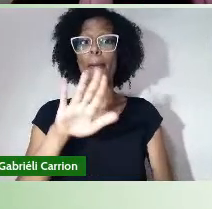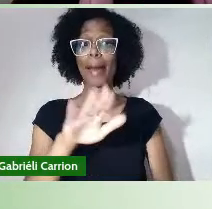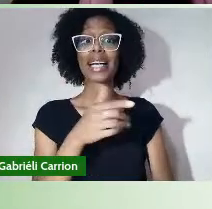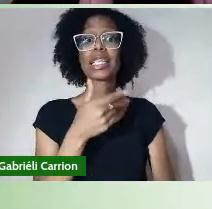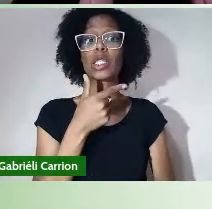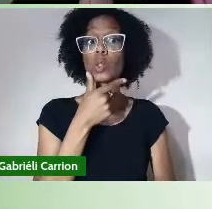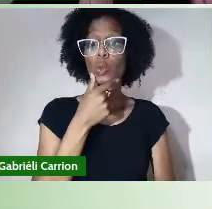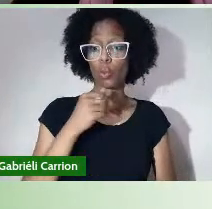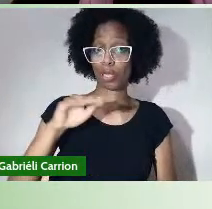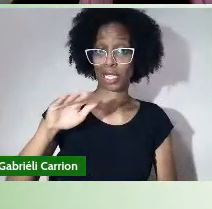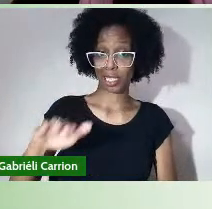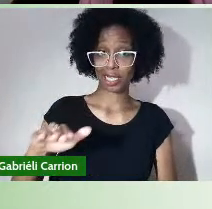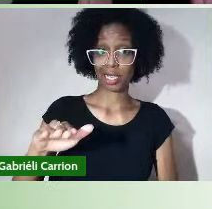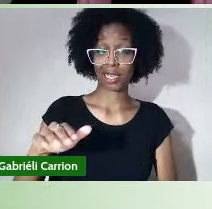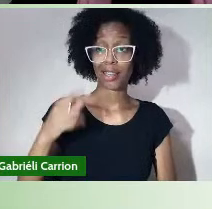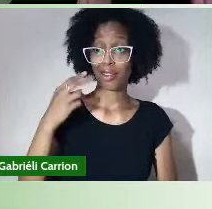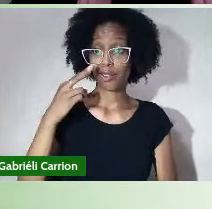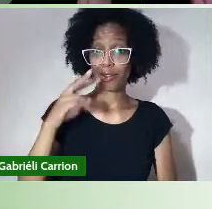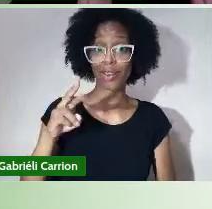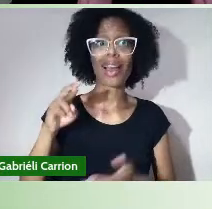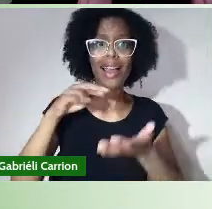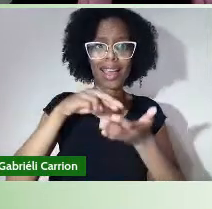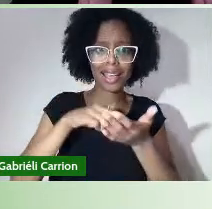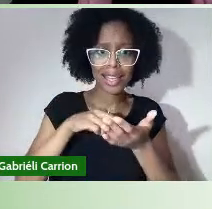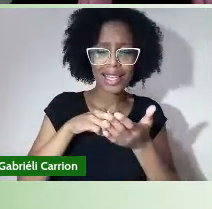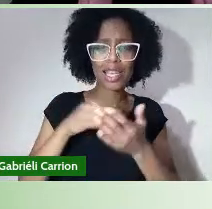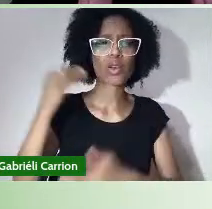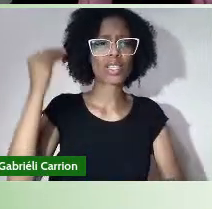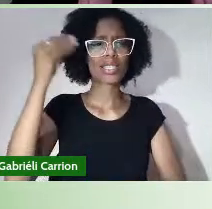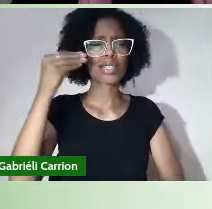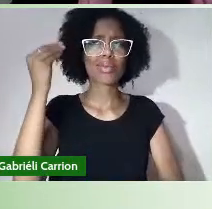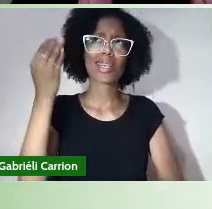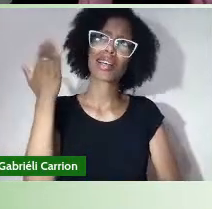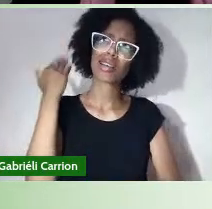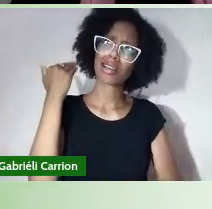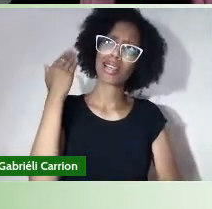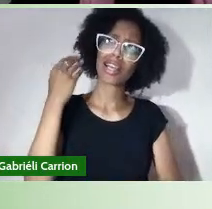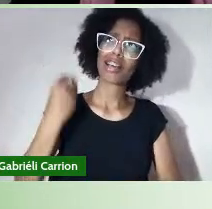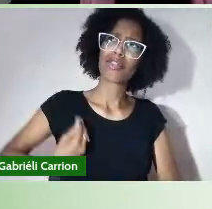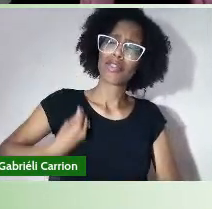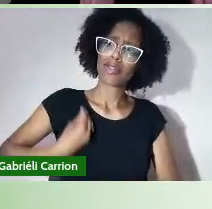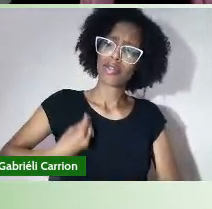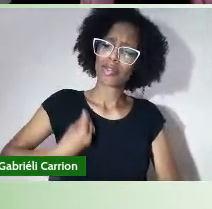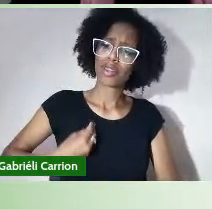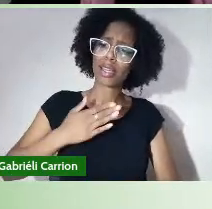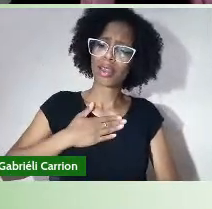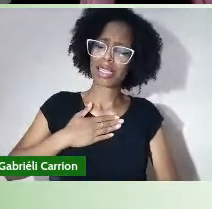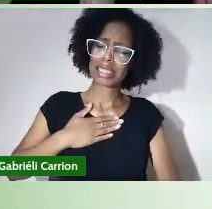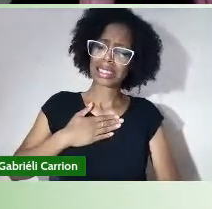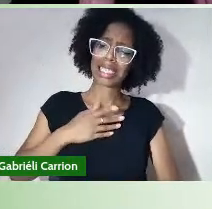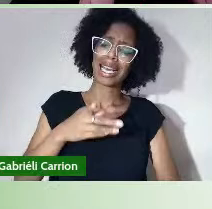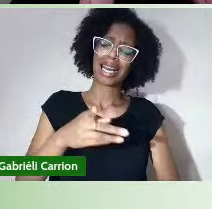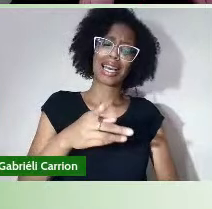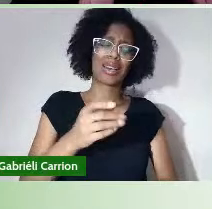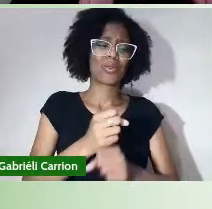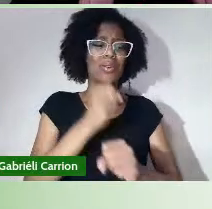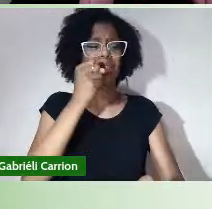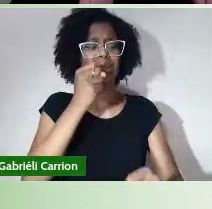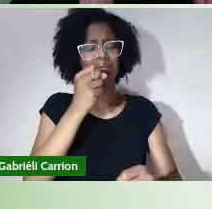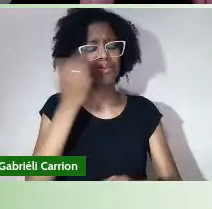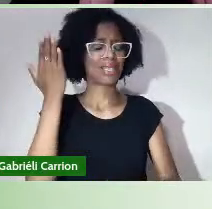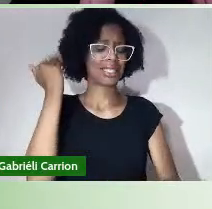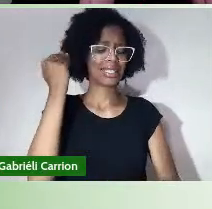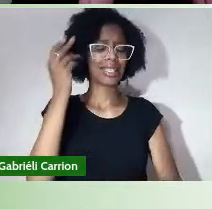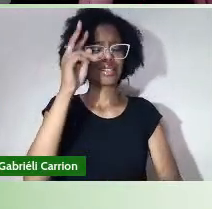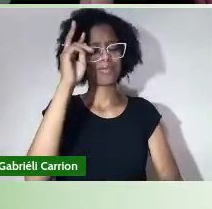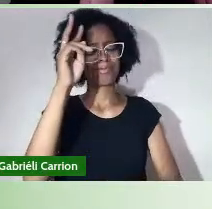de uma realidade, a partir de uma experiência, uma vivência própria, reconheceu naquele guarda-chuva uma